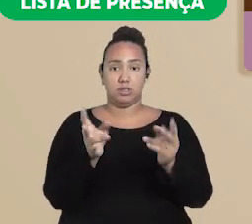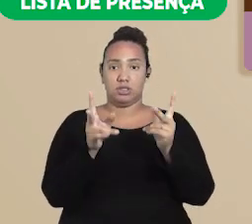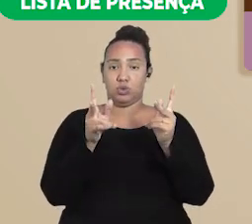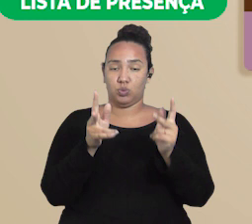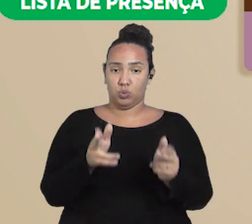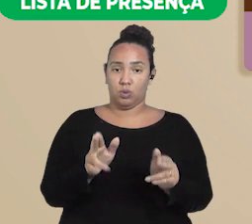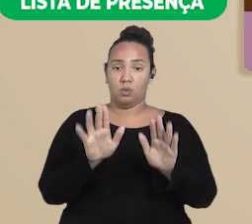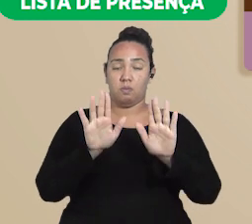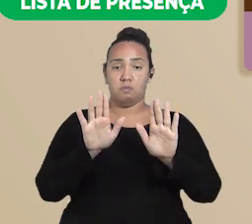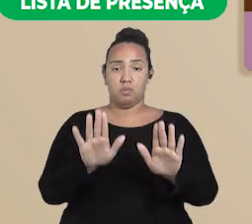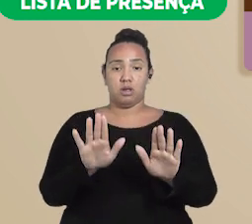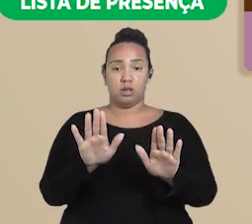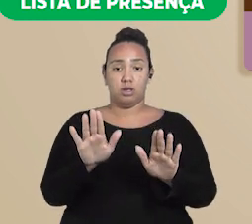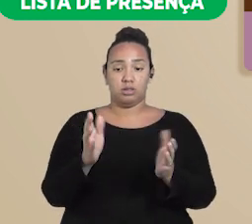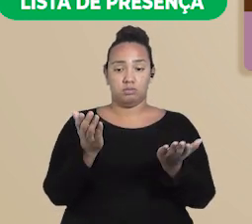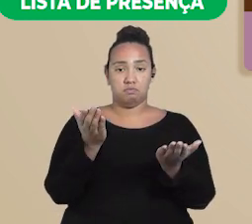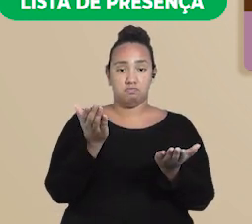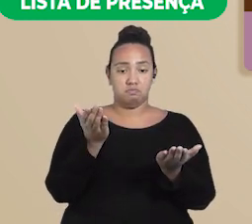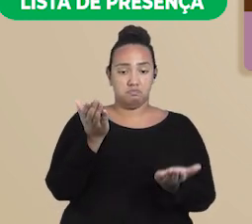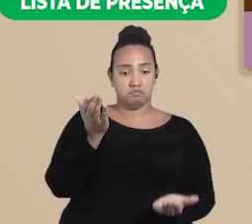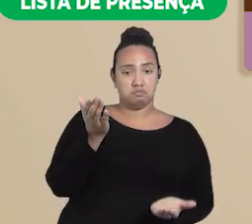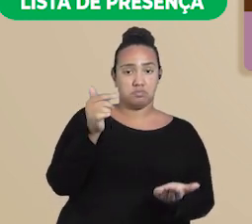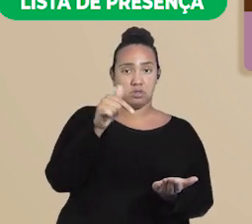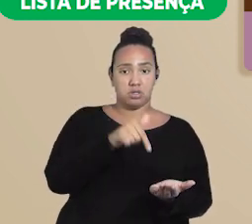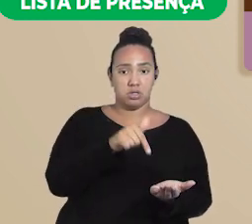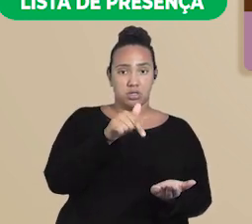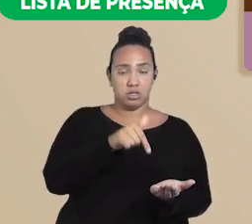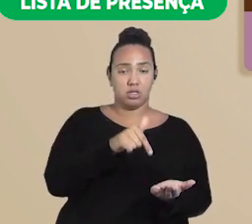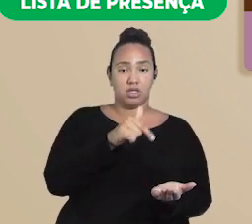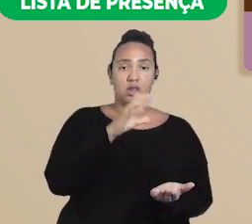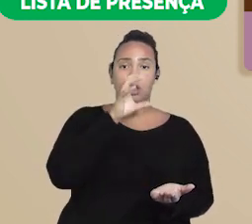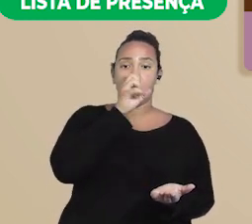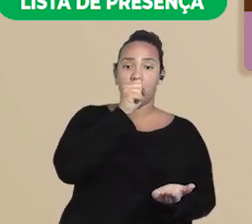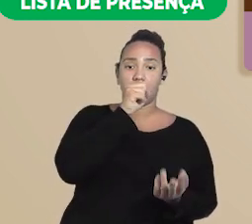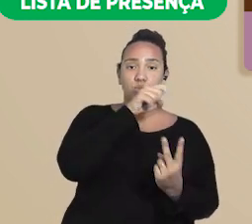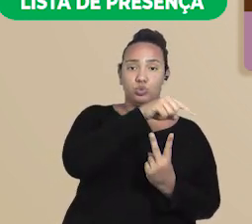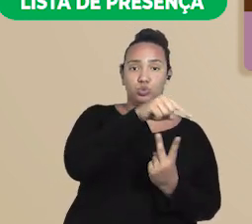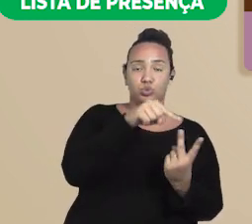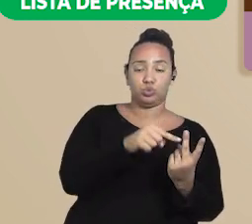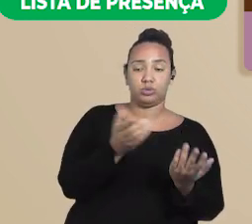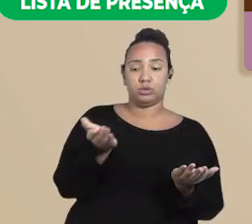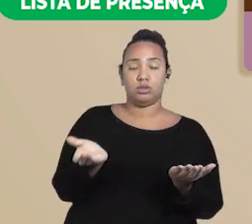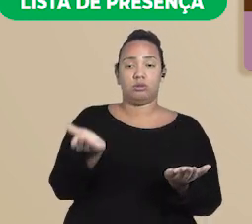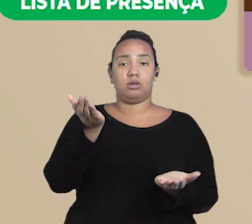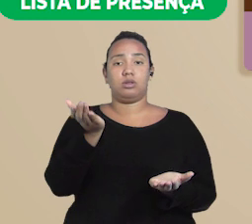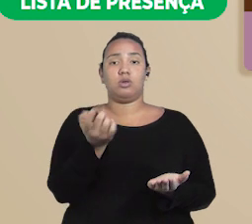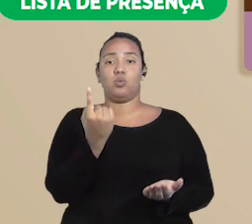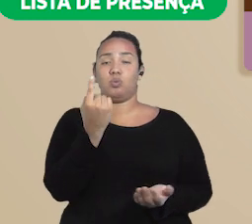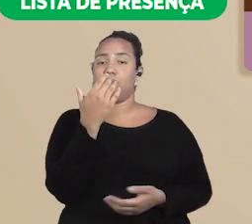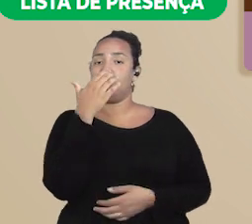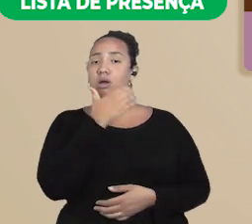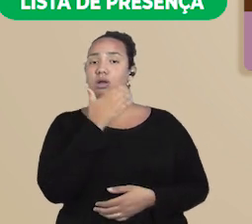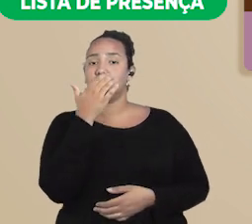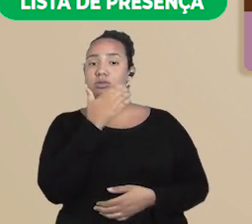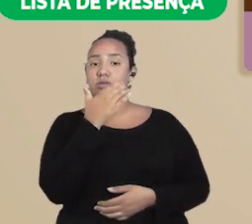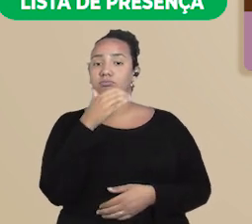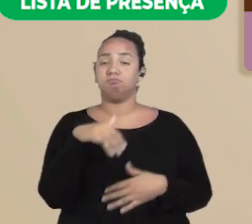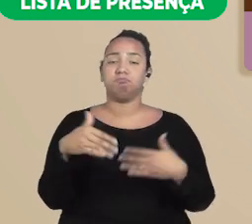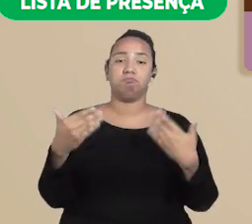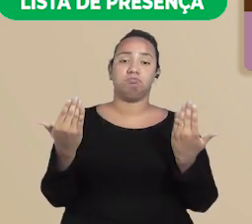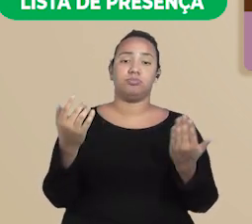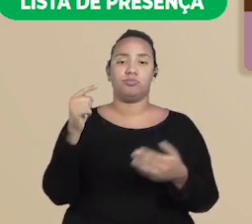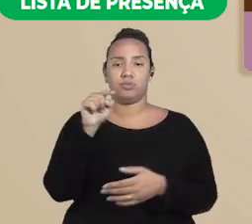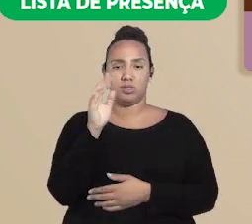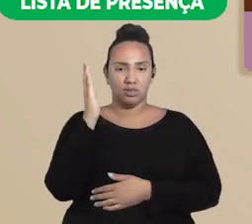balança de 2 pratos, porém com um dos pratos com uma pera e o outro com 2 laranjas. E